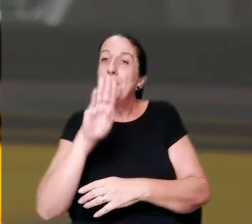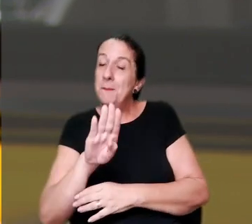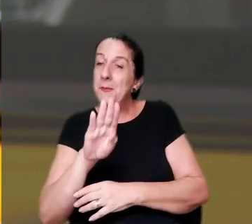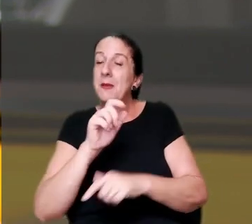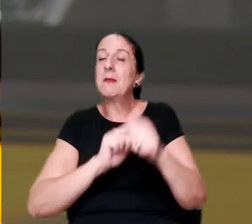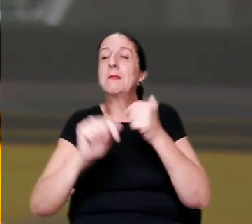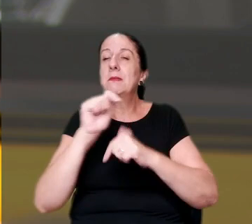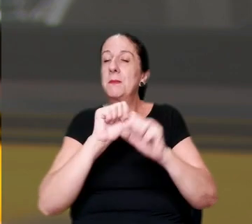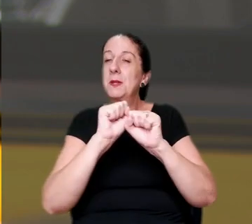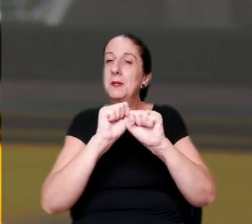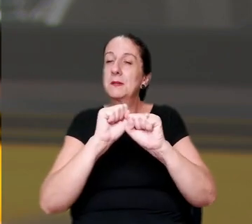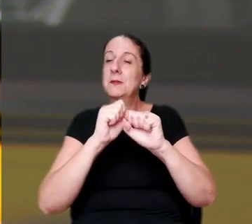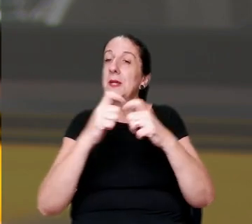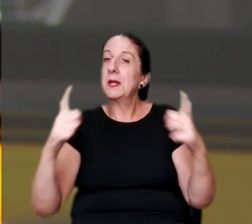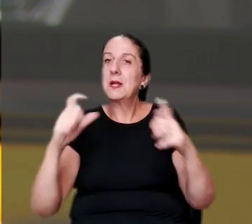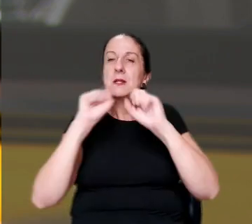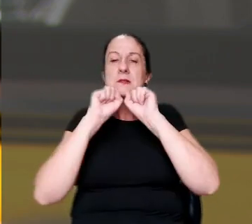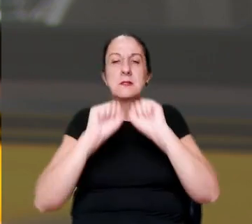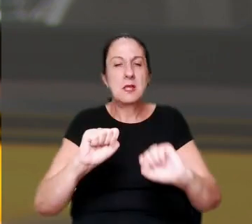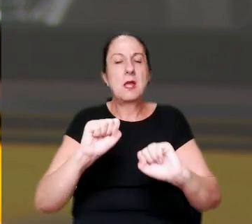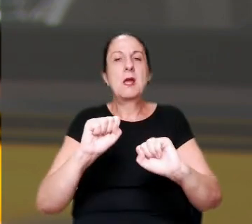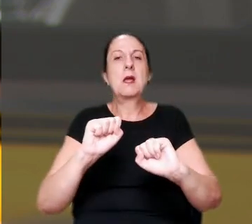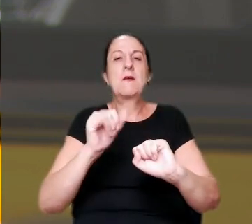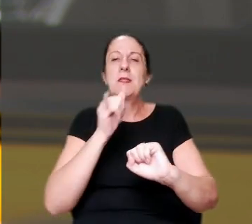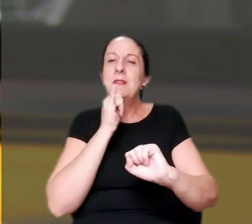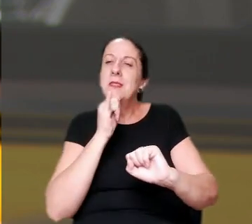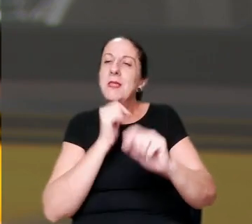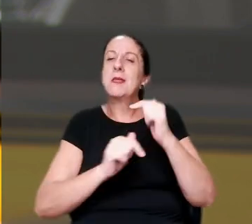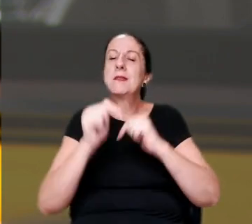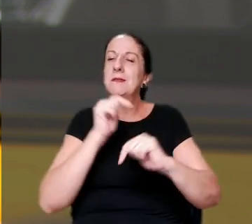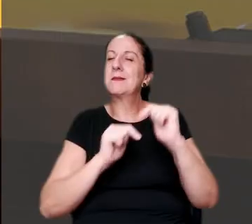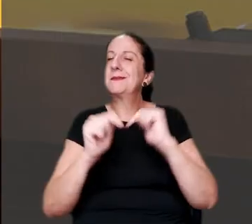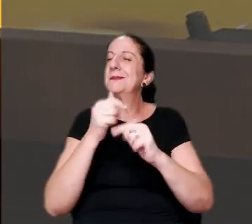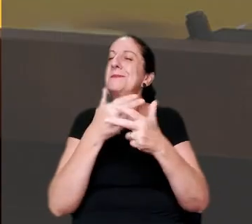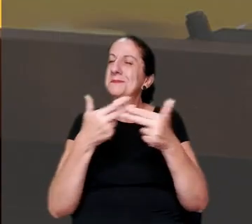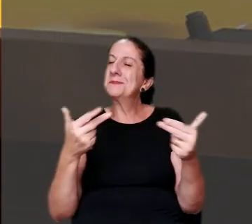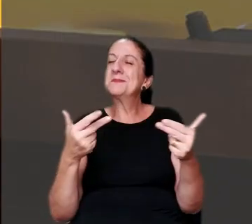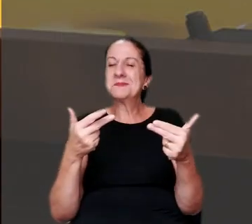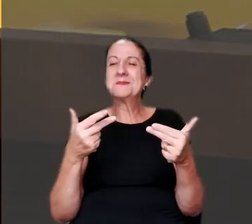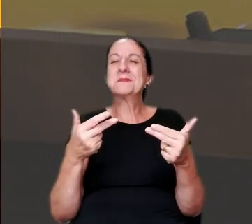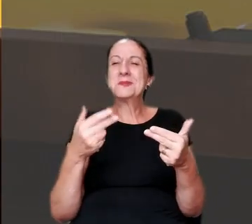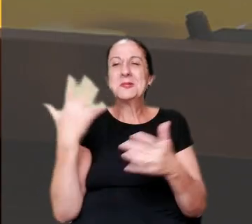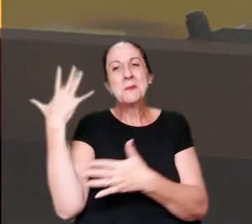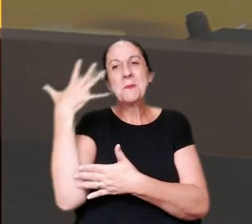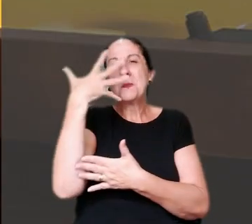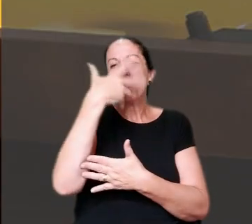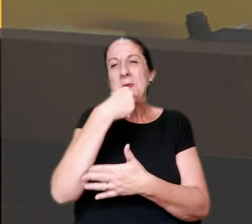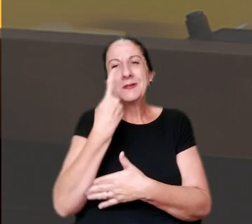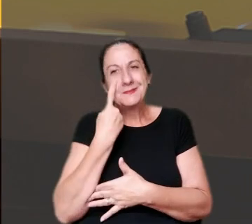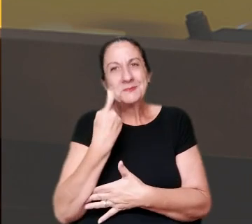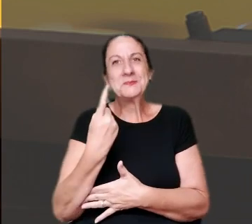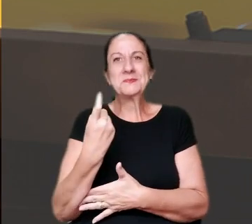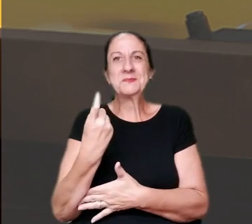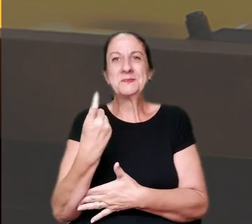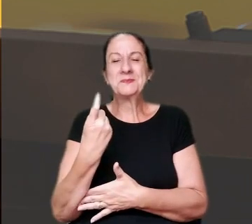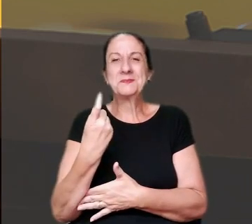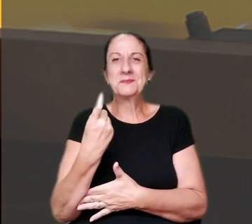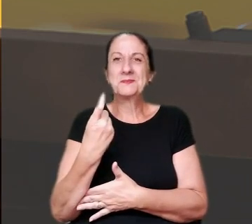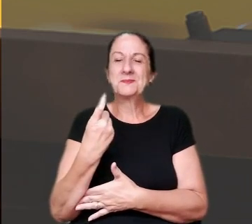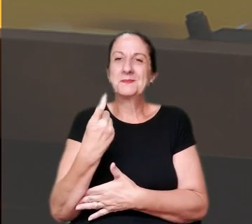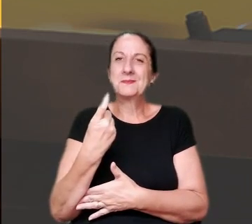trabalhando em um grande escritório, fez um teste para trabalhar, quer dizer, tá, é uma coisa muito, né, bonita,